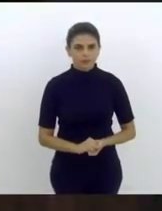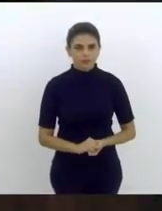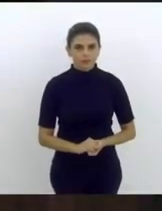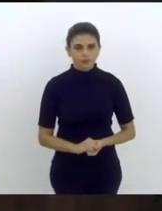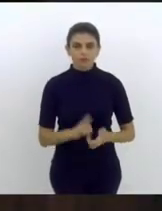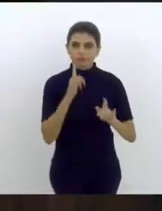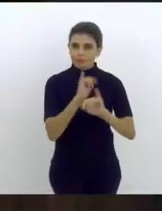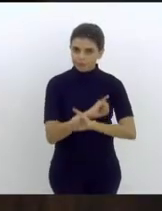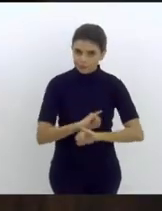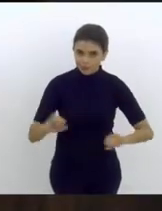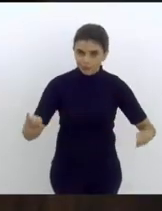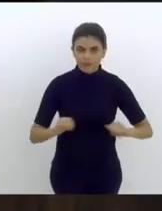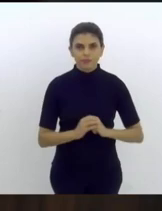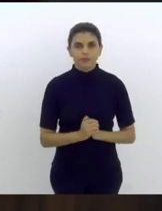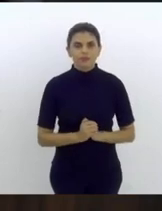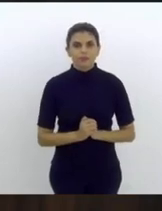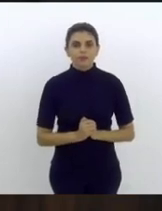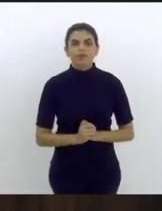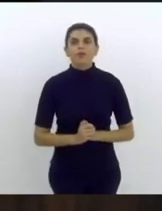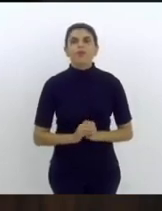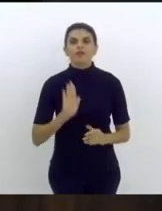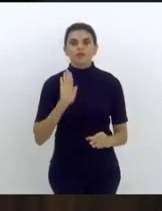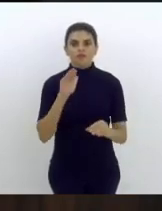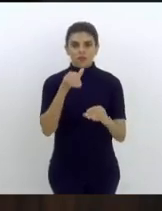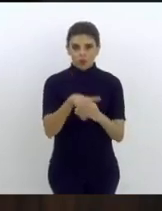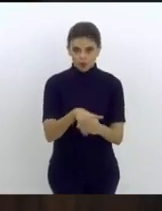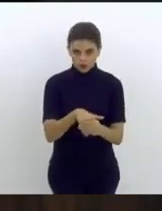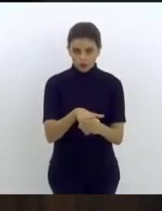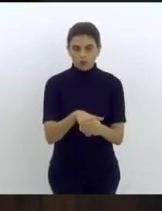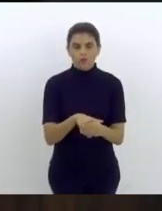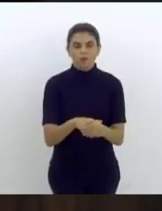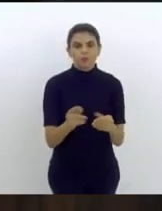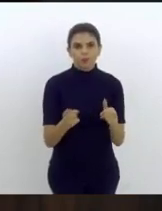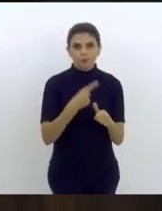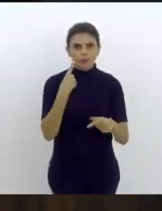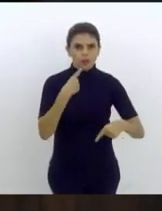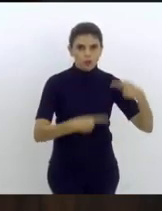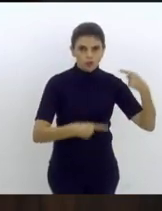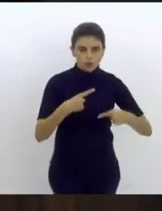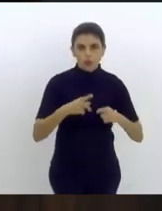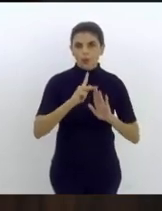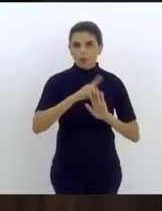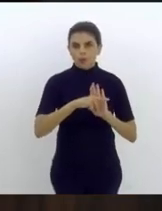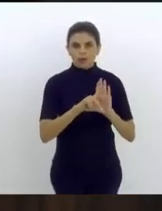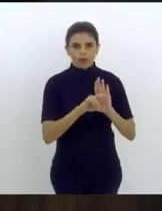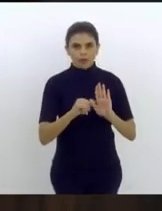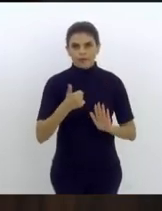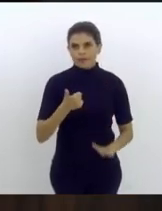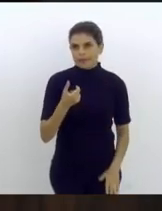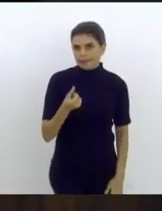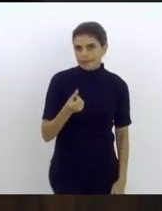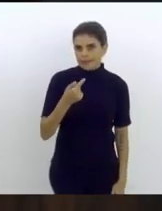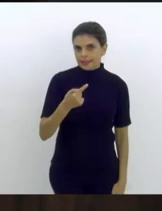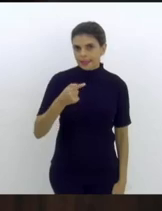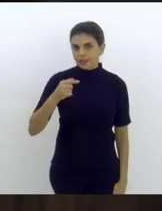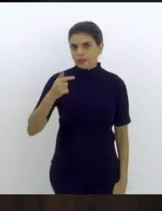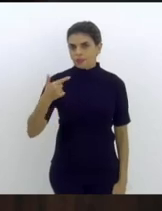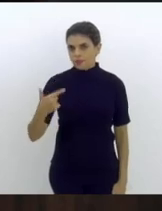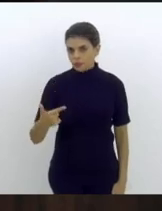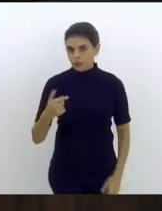anuncio em votação em primeira discussão projeto de lei número 1672